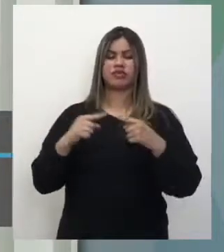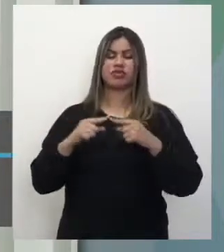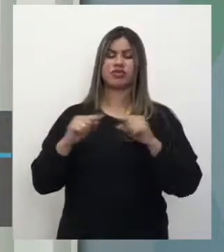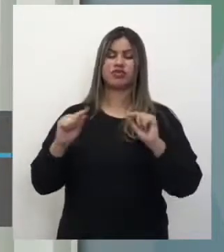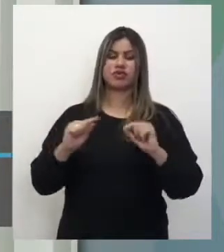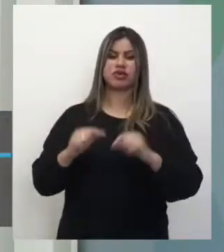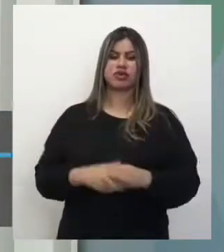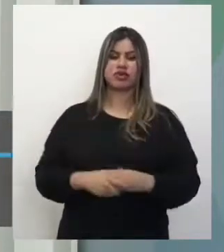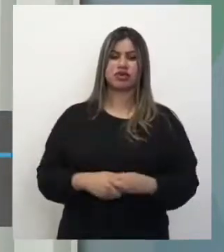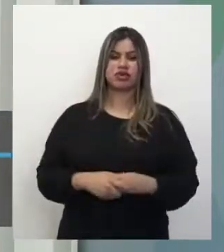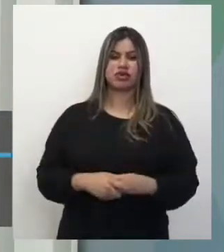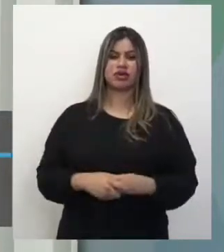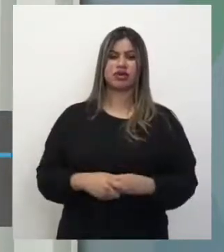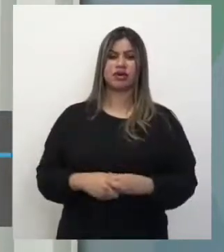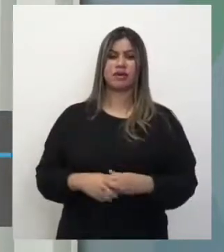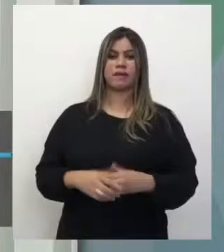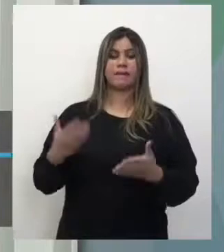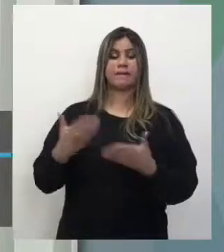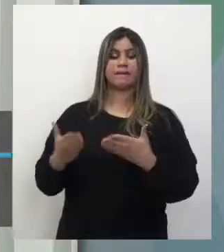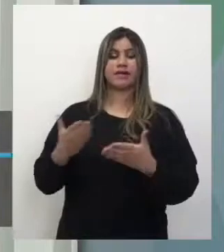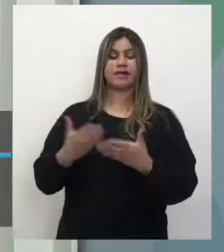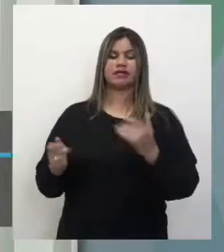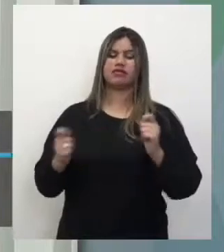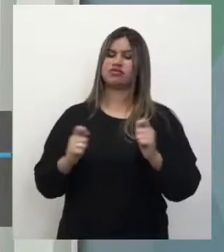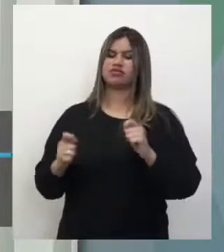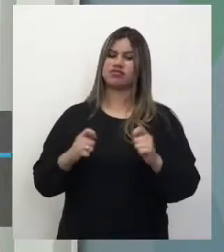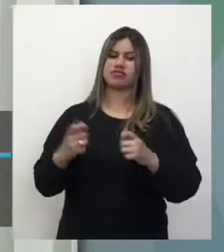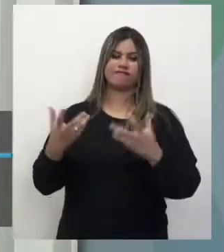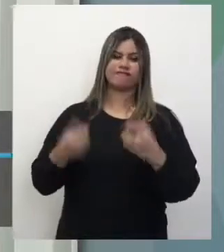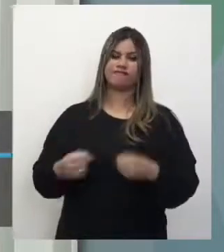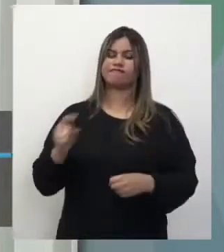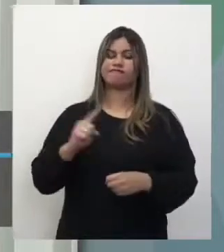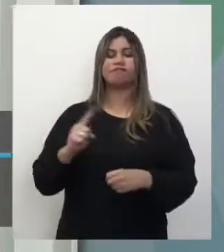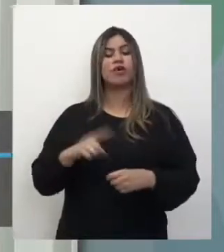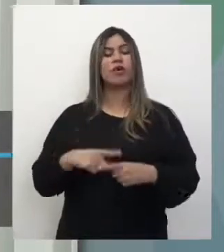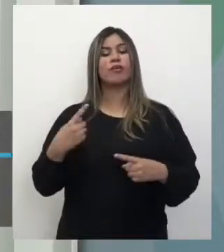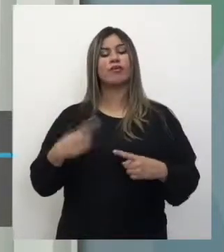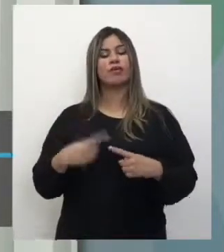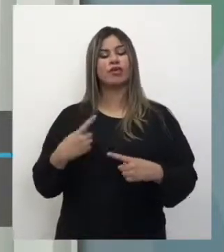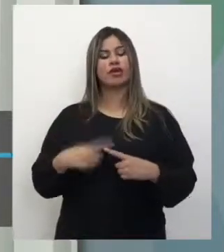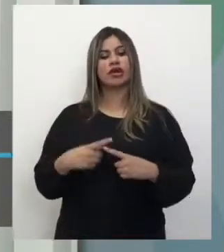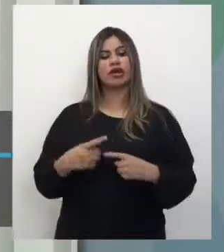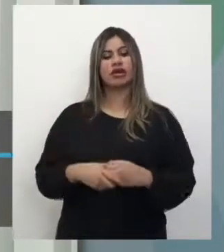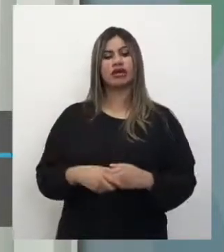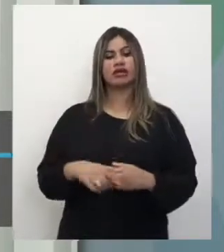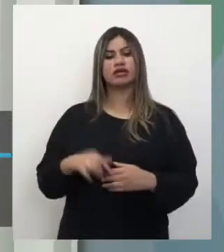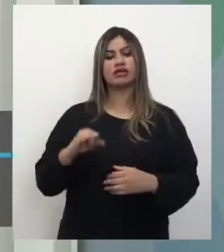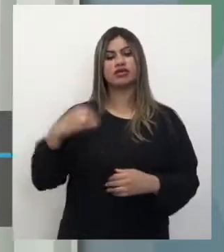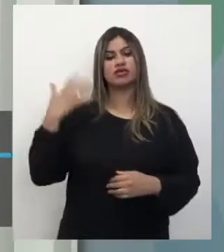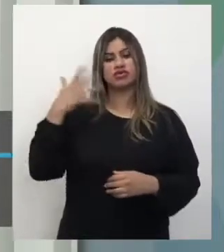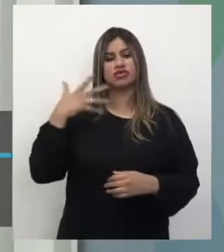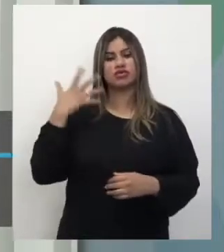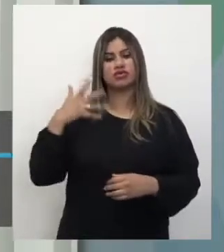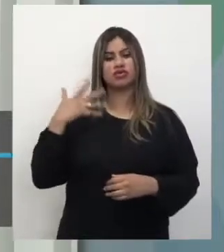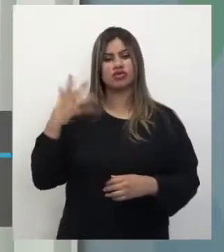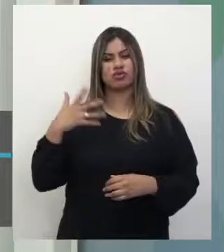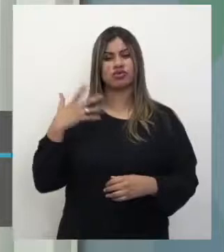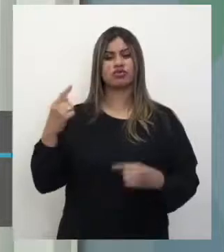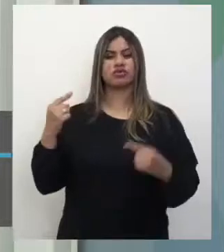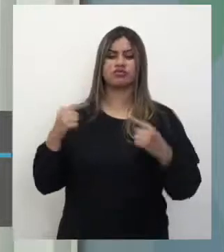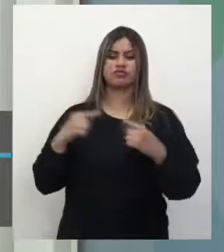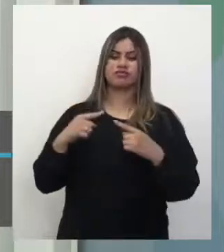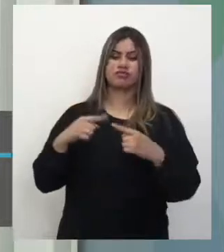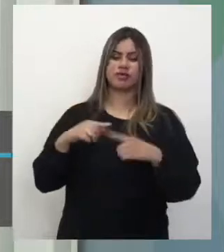mudanças implicam numa perda de controle. Por quê? Se eu tenho um discurso, se eu tenho